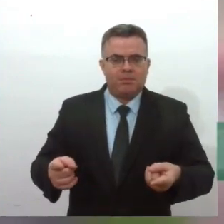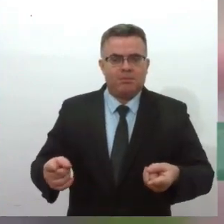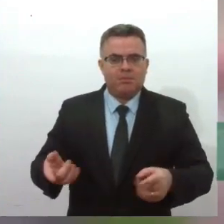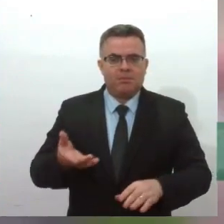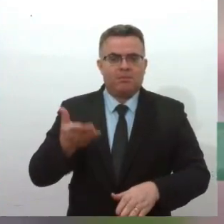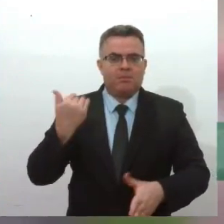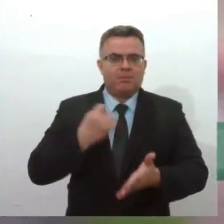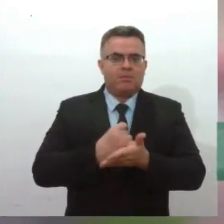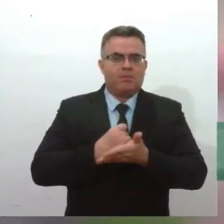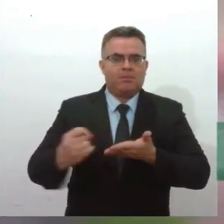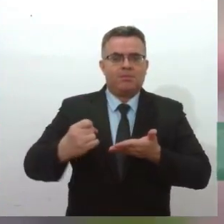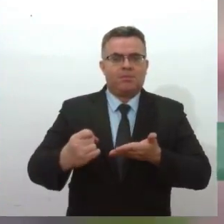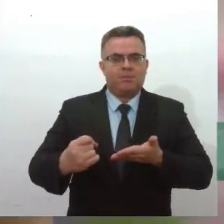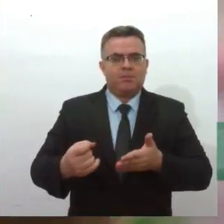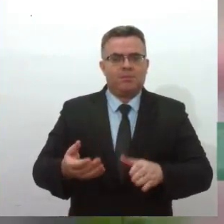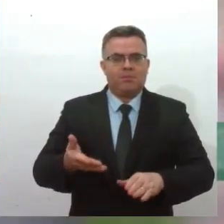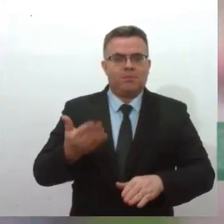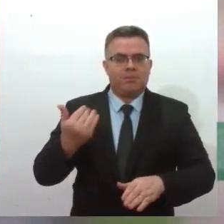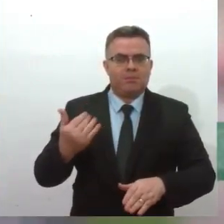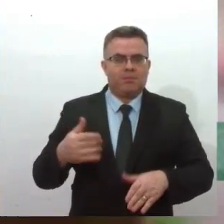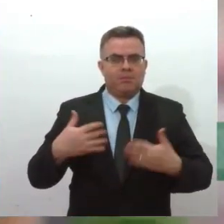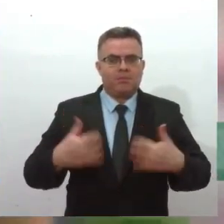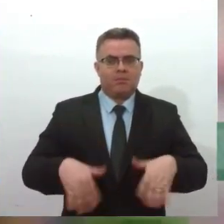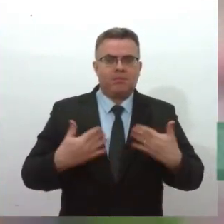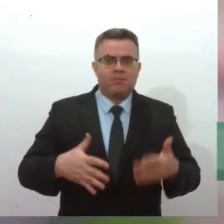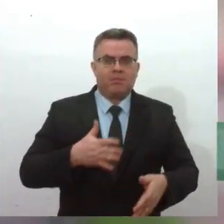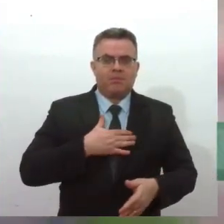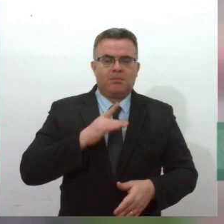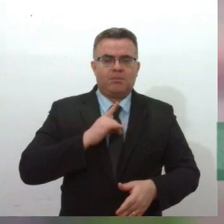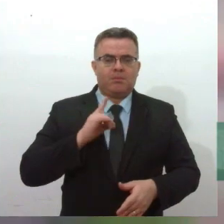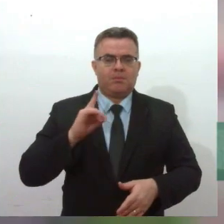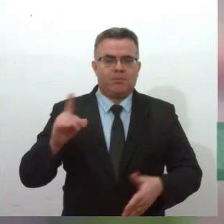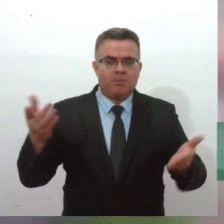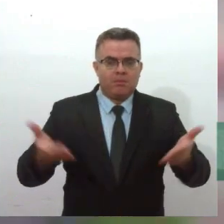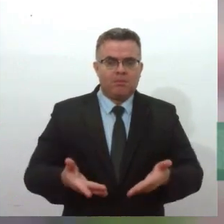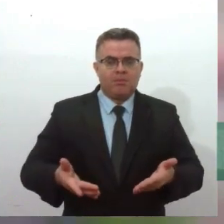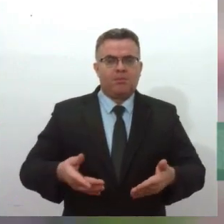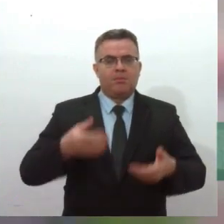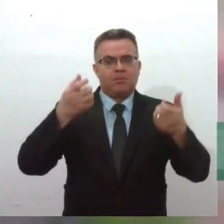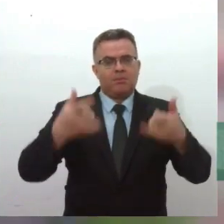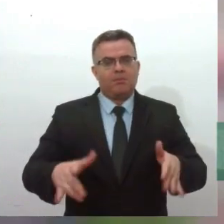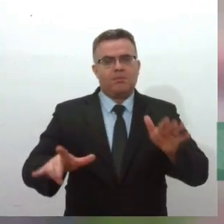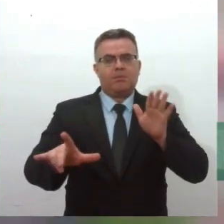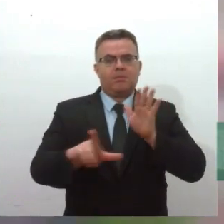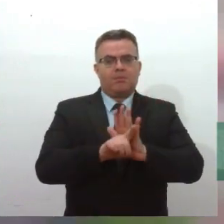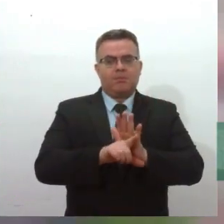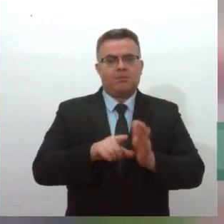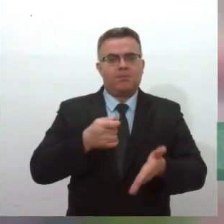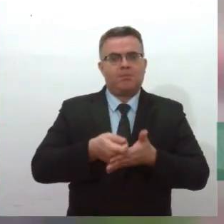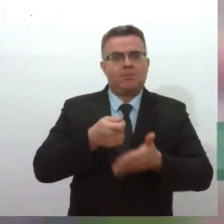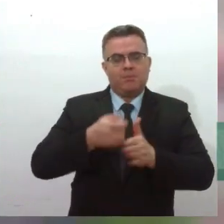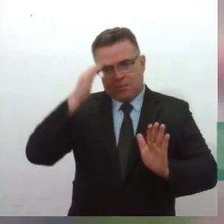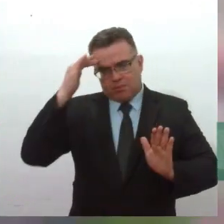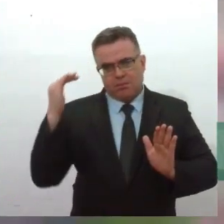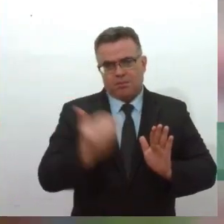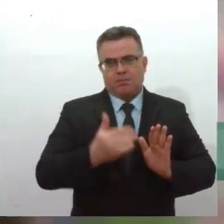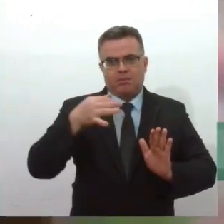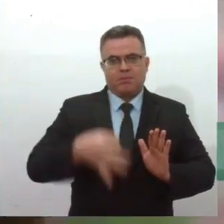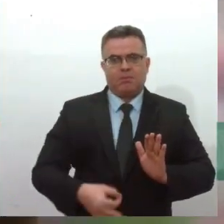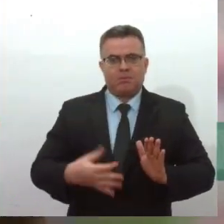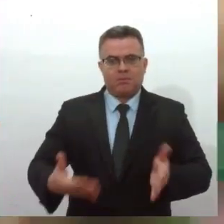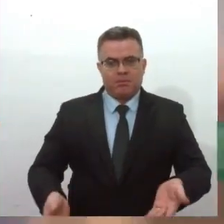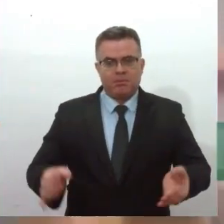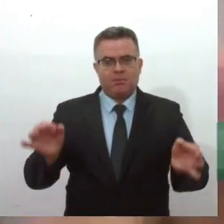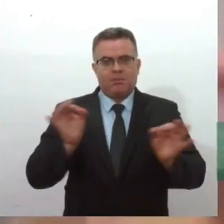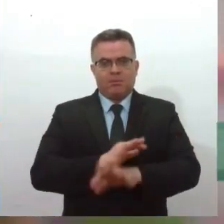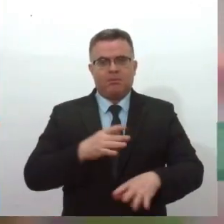do meu início de que eu ficava pelo amor de Deus por favor vamos não agora a gente tá falando de lei e Lei se cumpre né então vamos garantir que seja cumprida